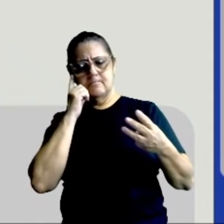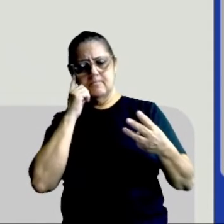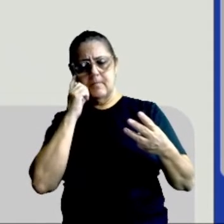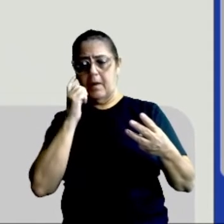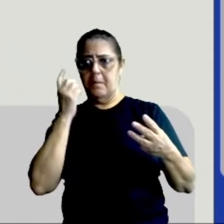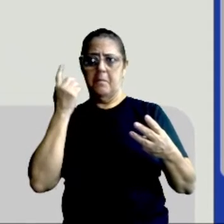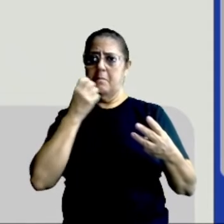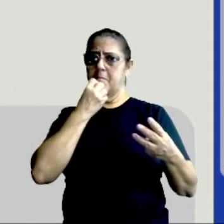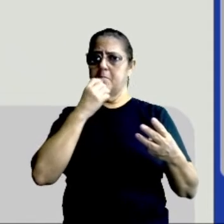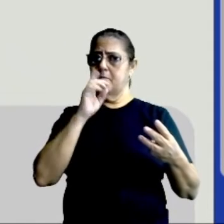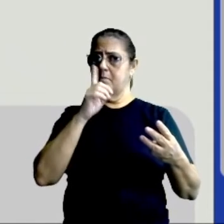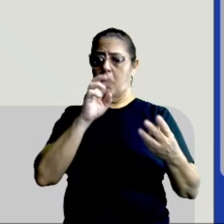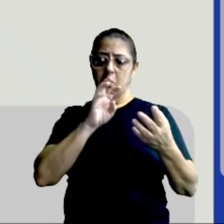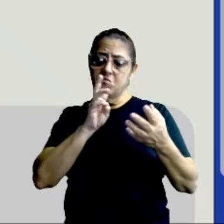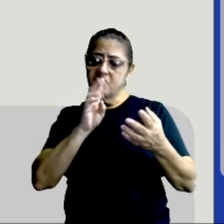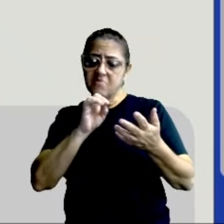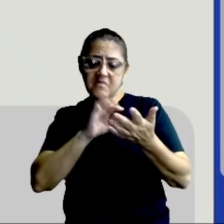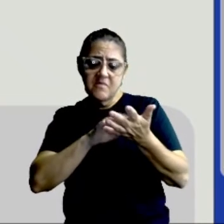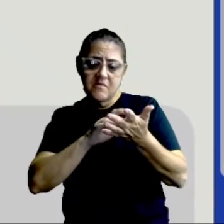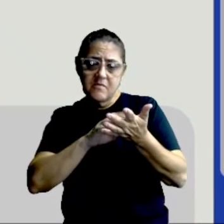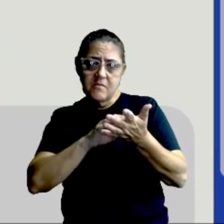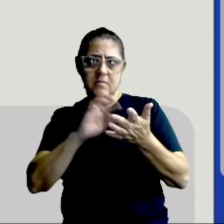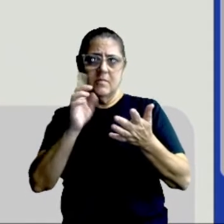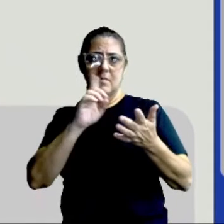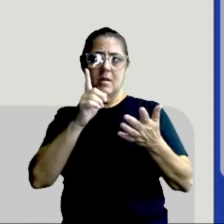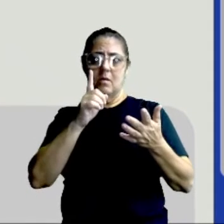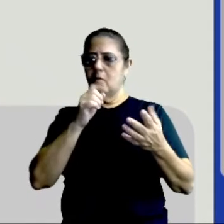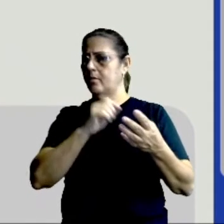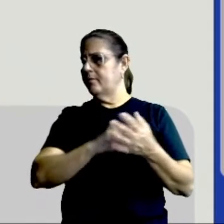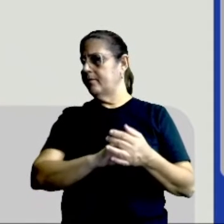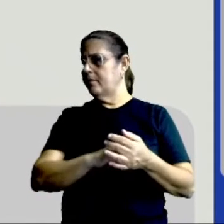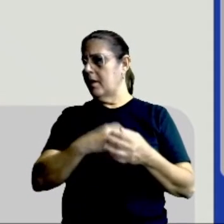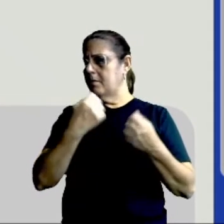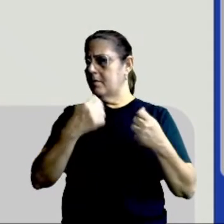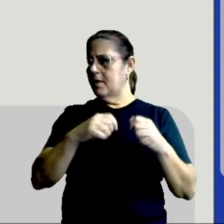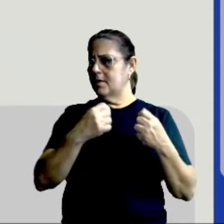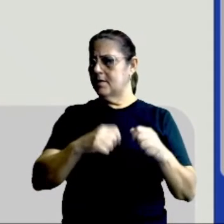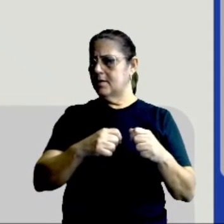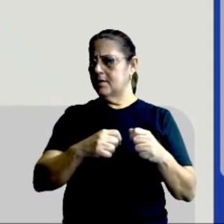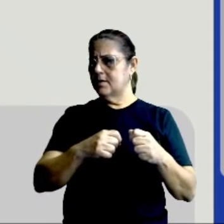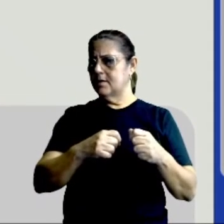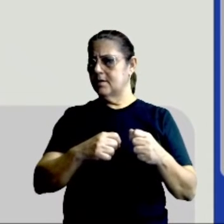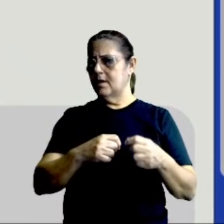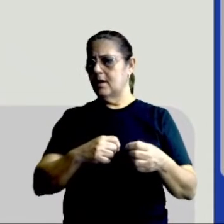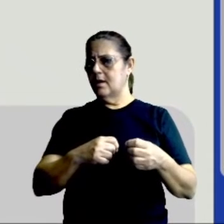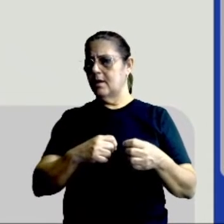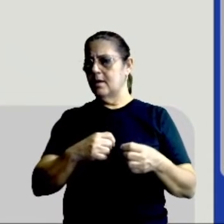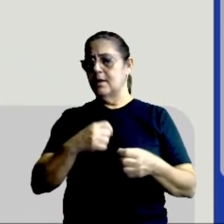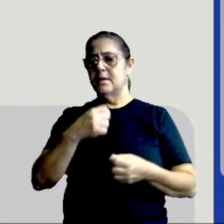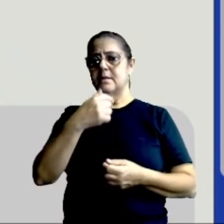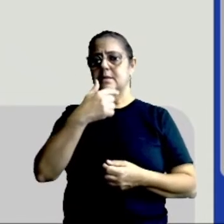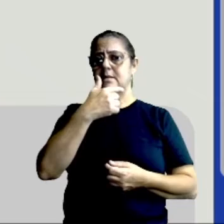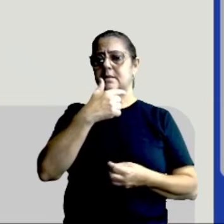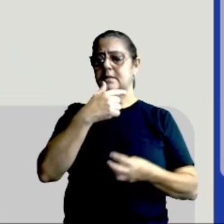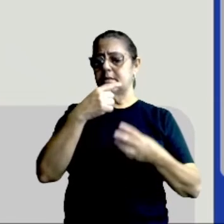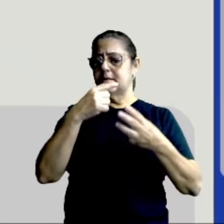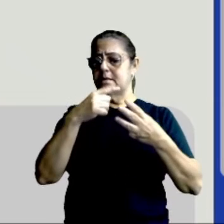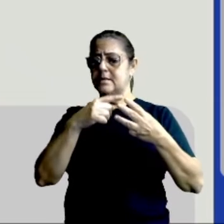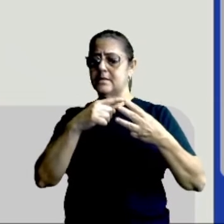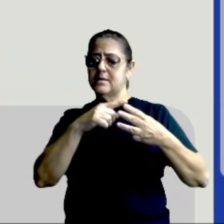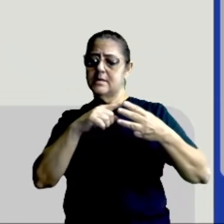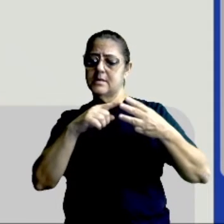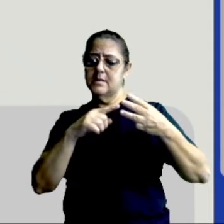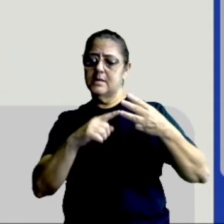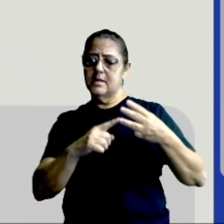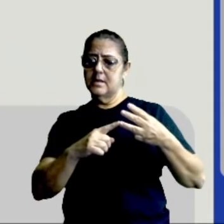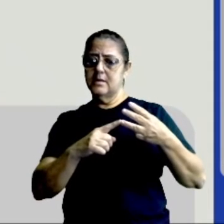em calculadora, você vai se ligar logo, ó, que esse valorzinho tem que ser o 25. 3 vezes